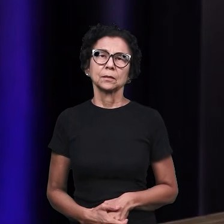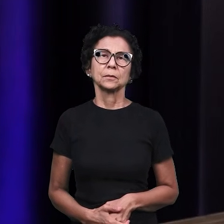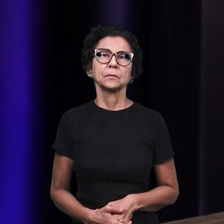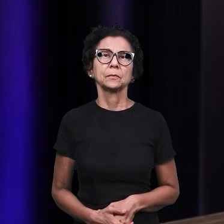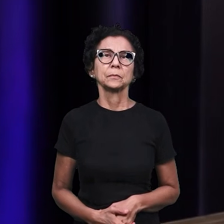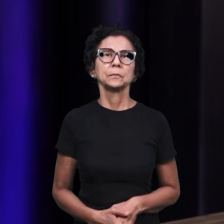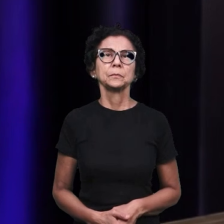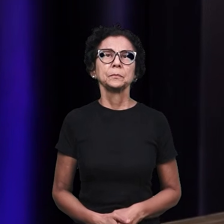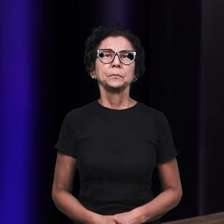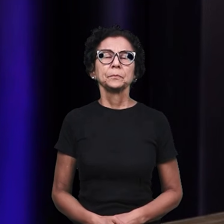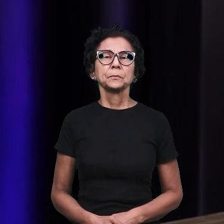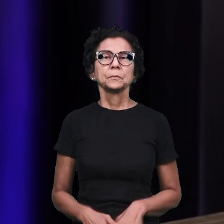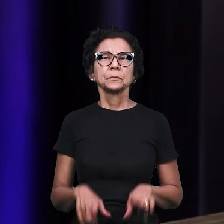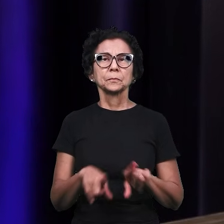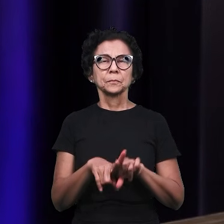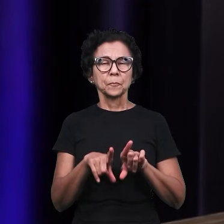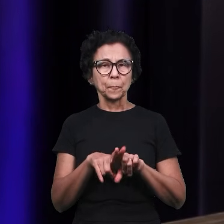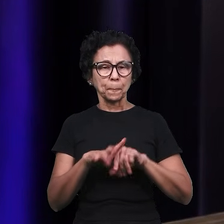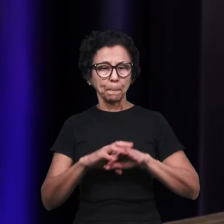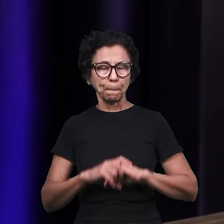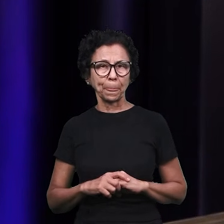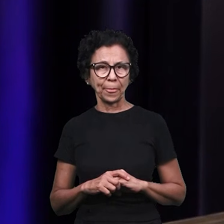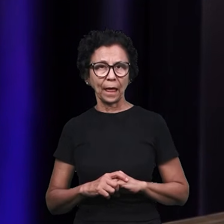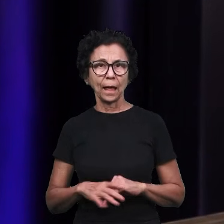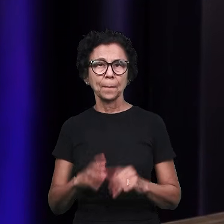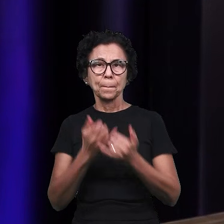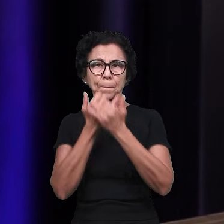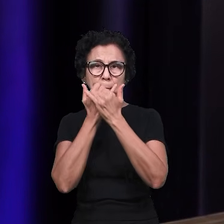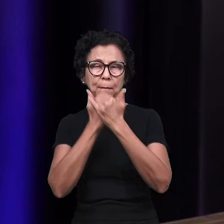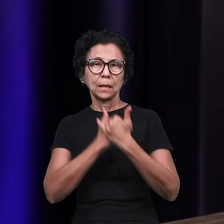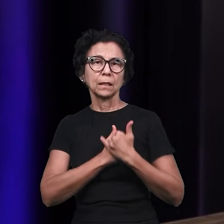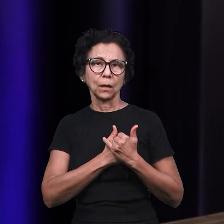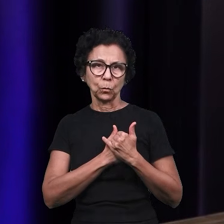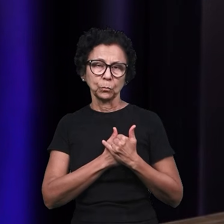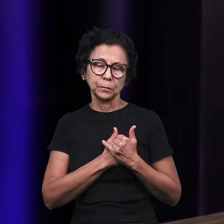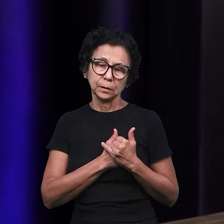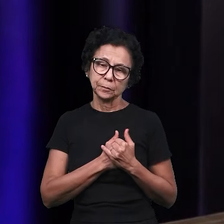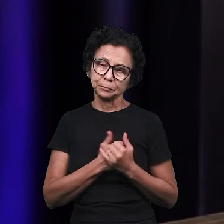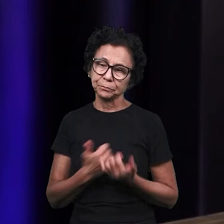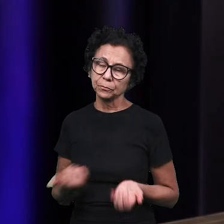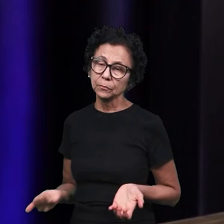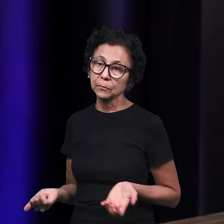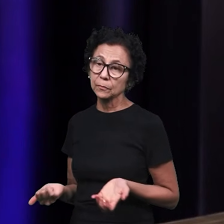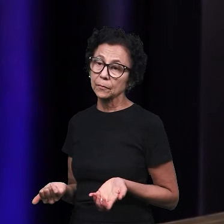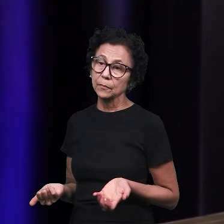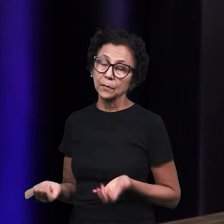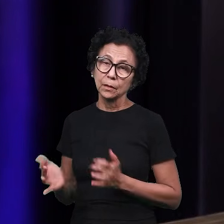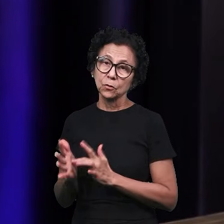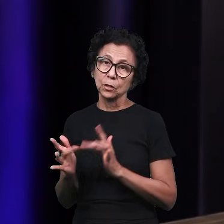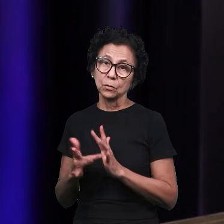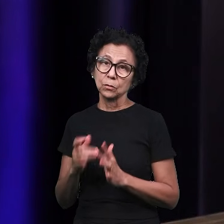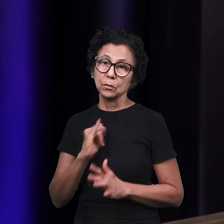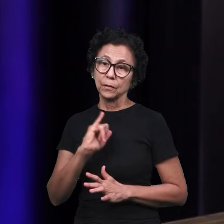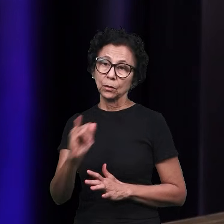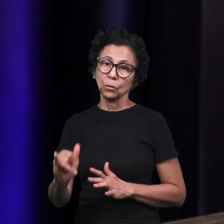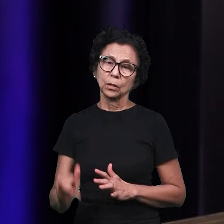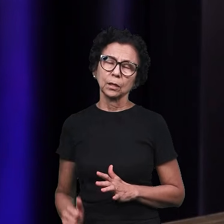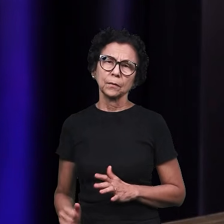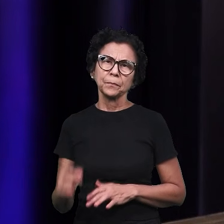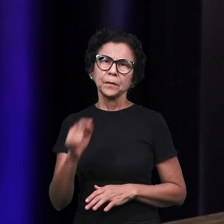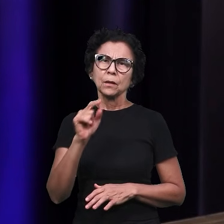ainda um detalhe importante, fechando, sobre o perdão. Porque Jesus disse, mas como que você vai